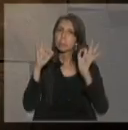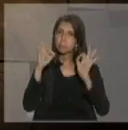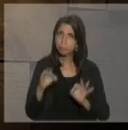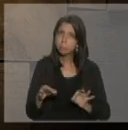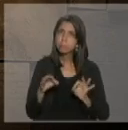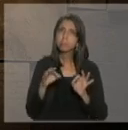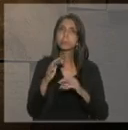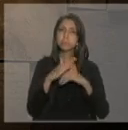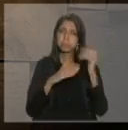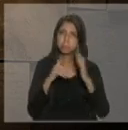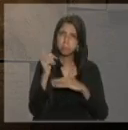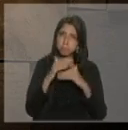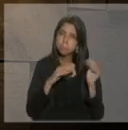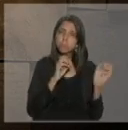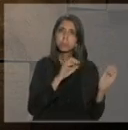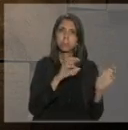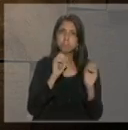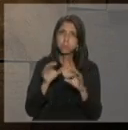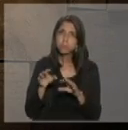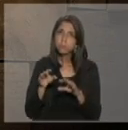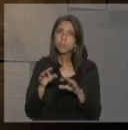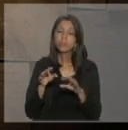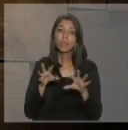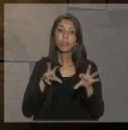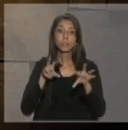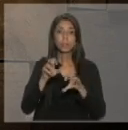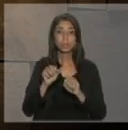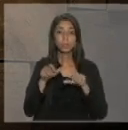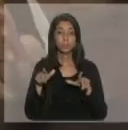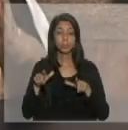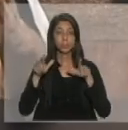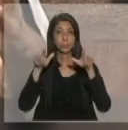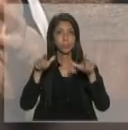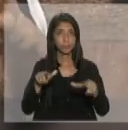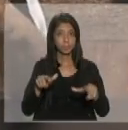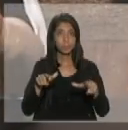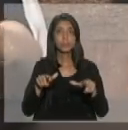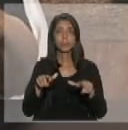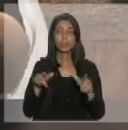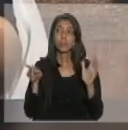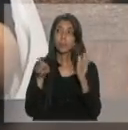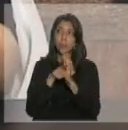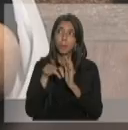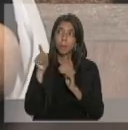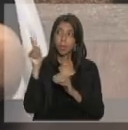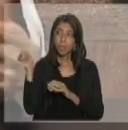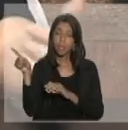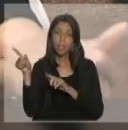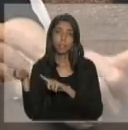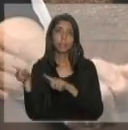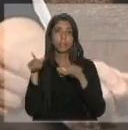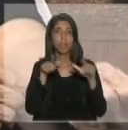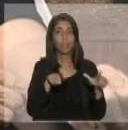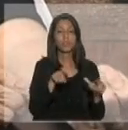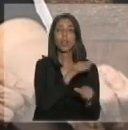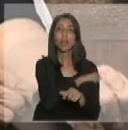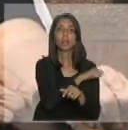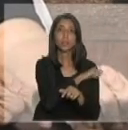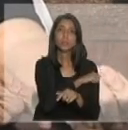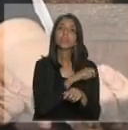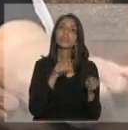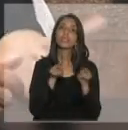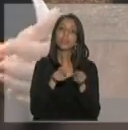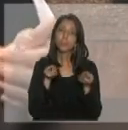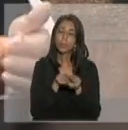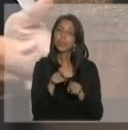correto, dava um certificado que vinha da Royal Academy para o aluno, mas ao mesmo tempo estava